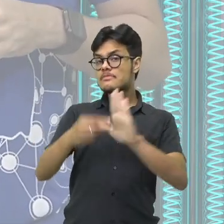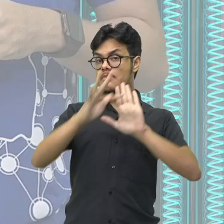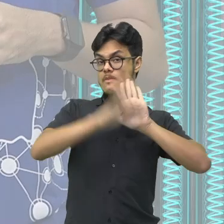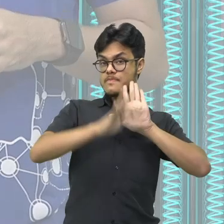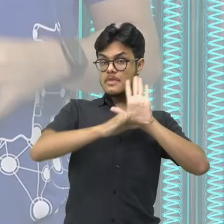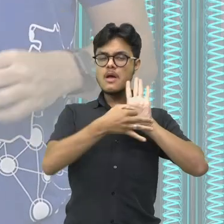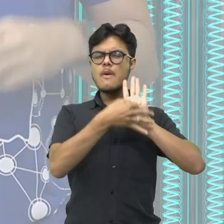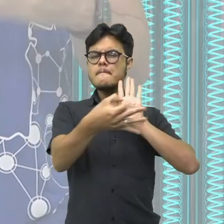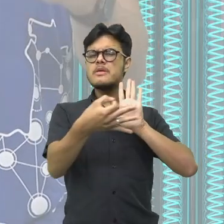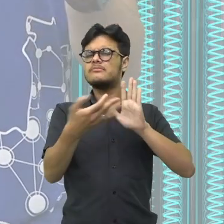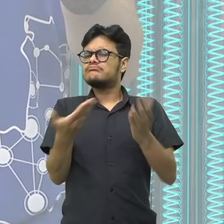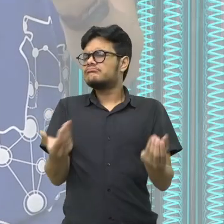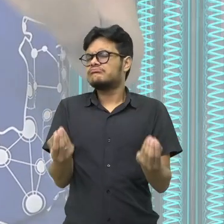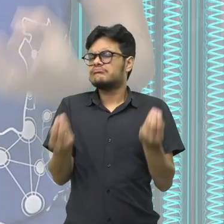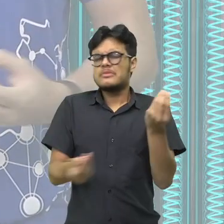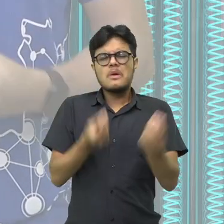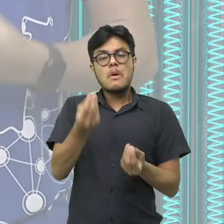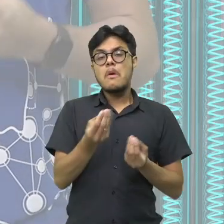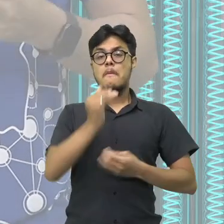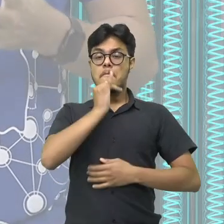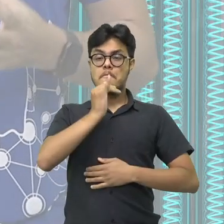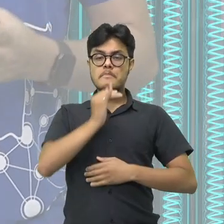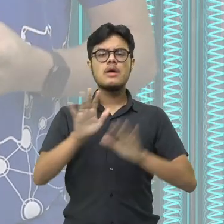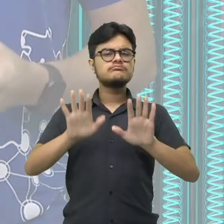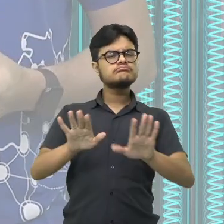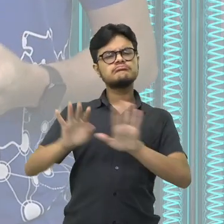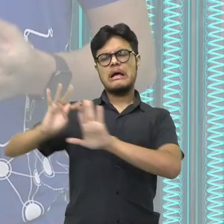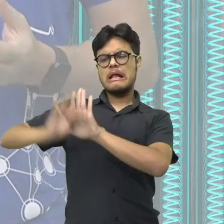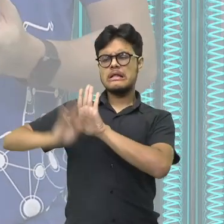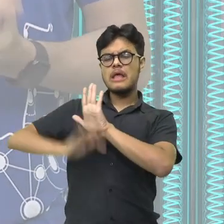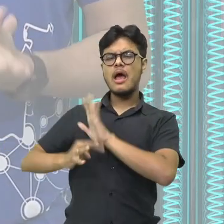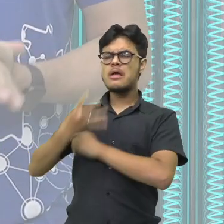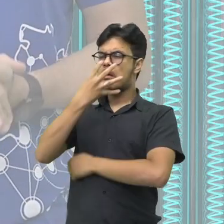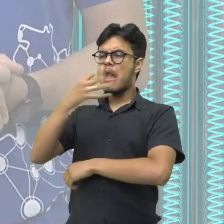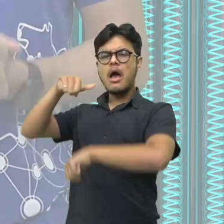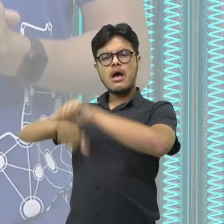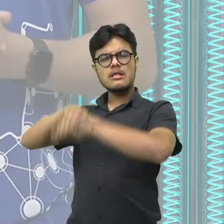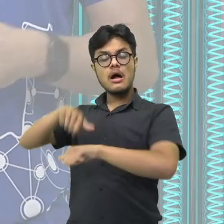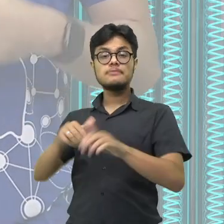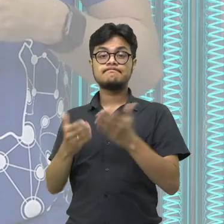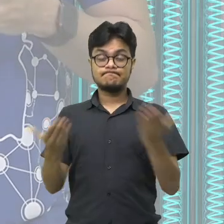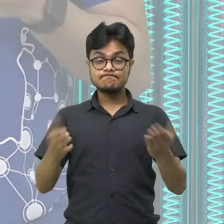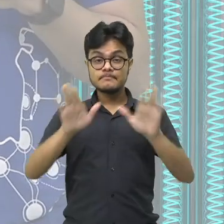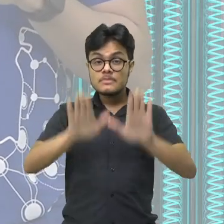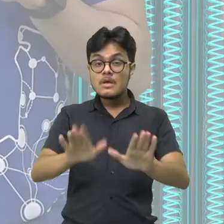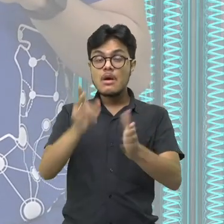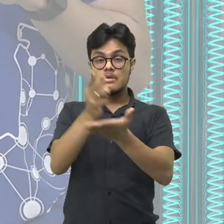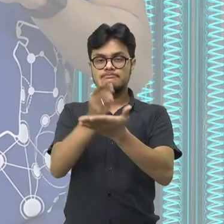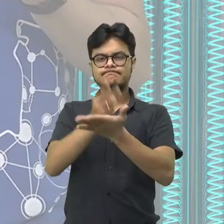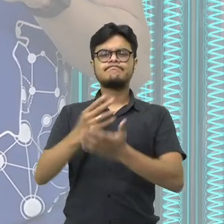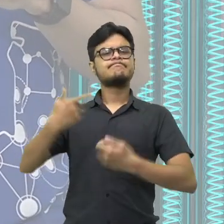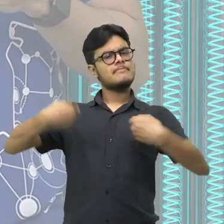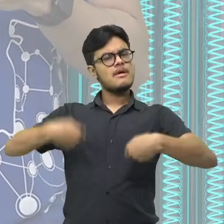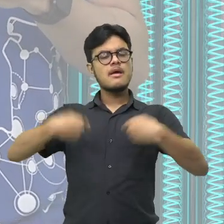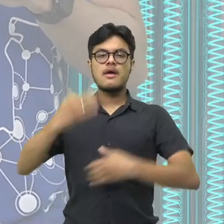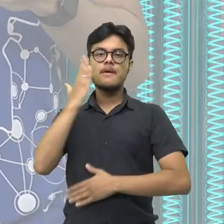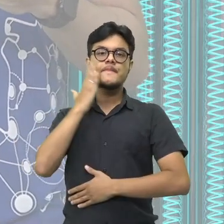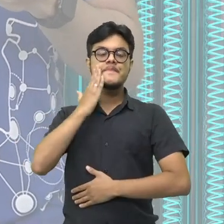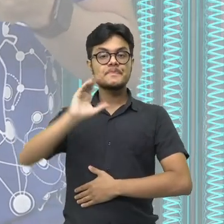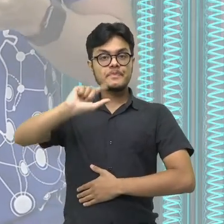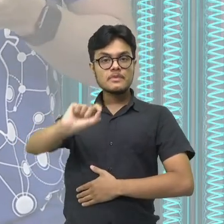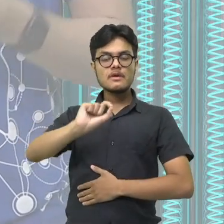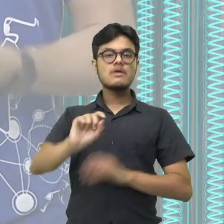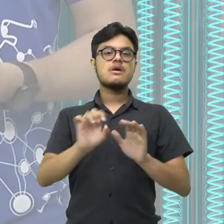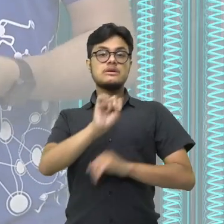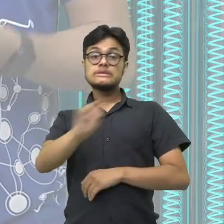textos argumentativos, esses textos apreciativos. Lembrando, né? Já pegando o gancho aí quando eu